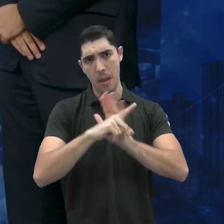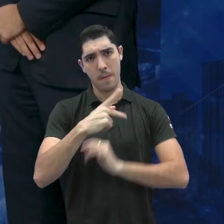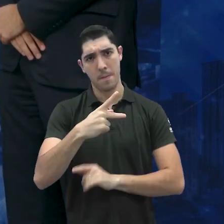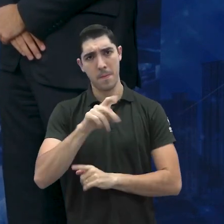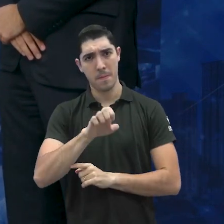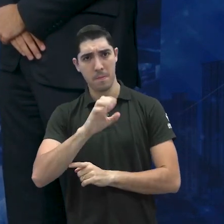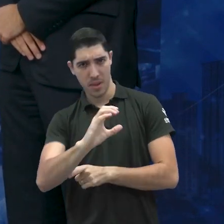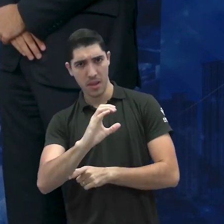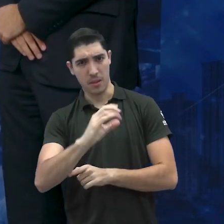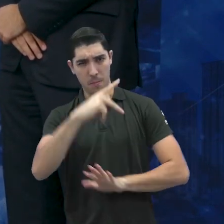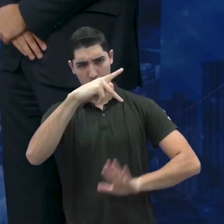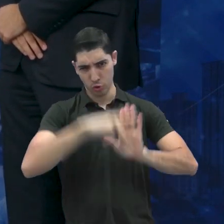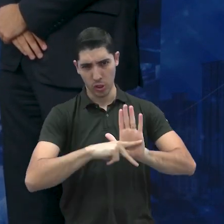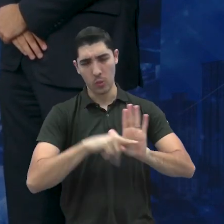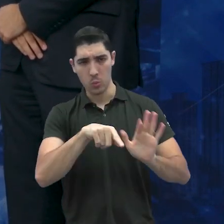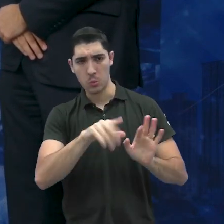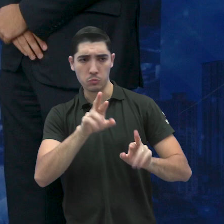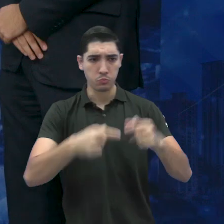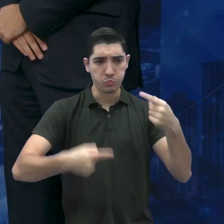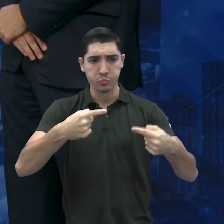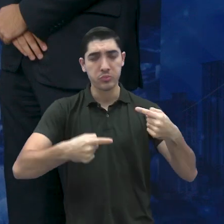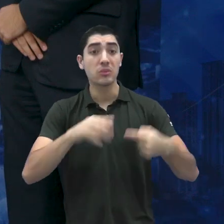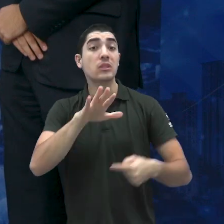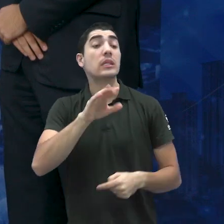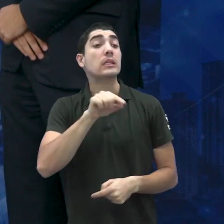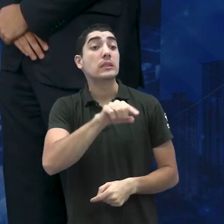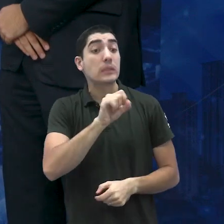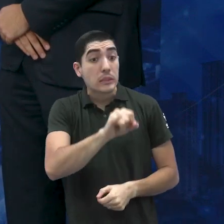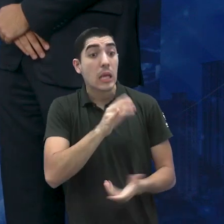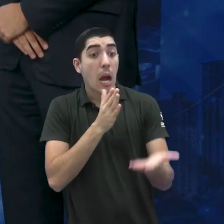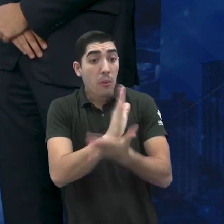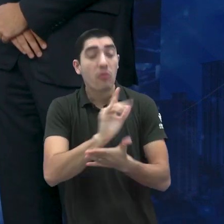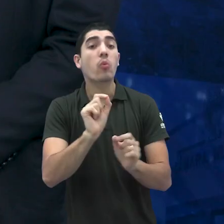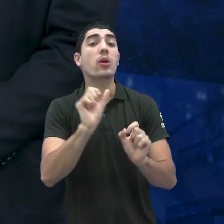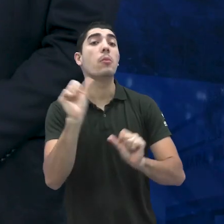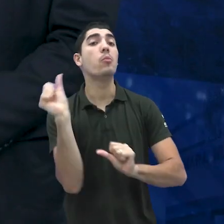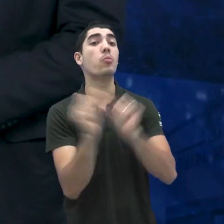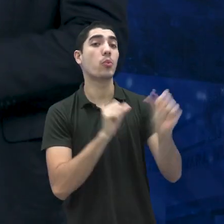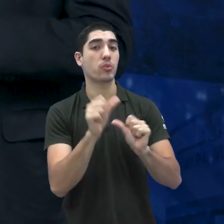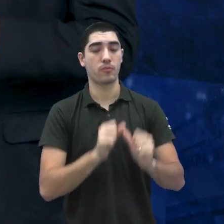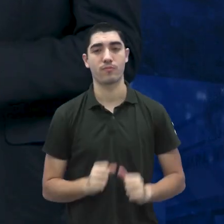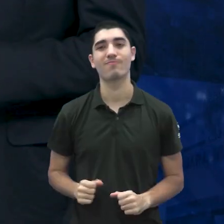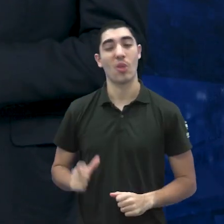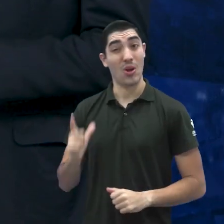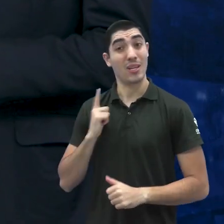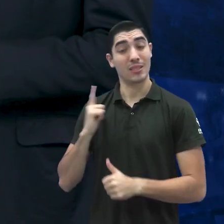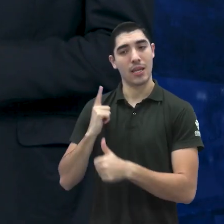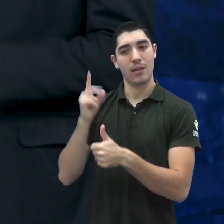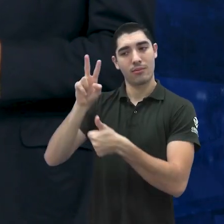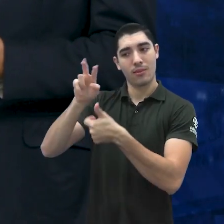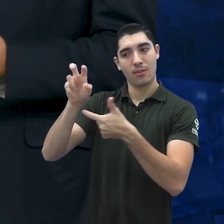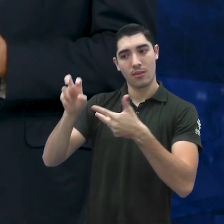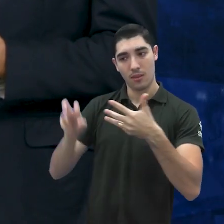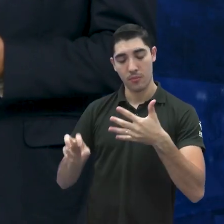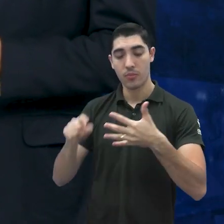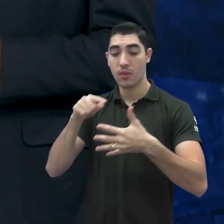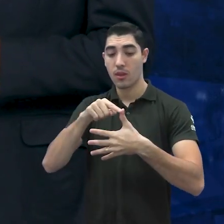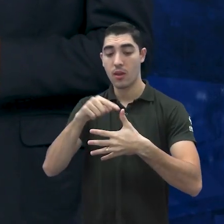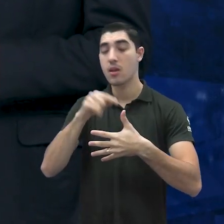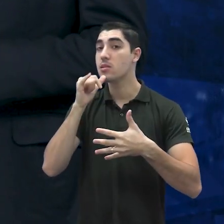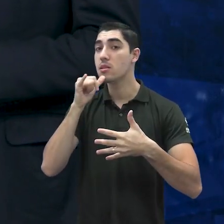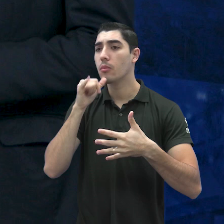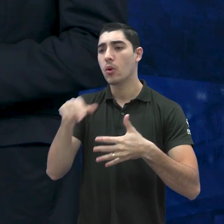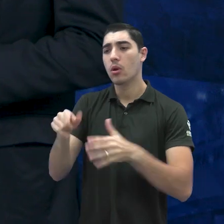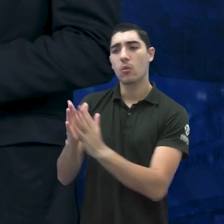discutida, quais são os principais impactos de mudança nela? Ela tem diversos pontos. Então, tem o ponto que altera